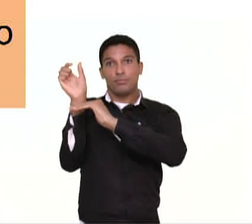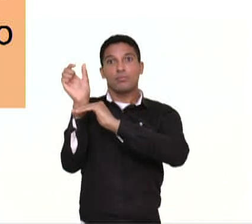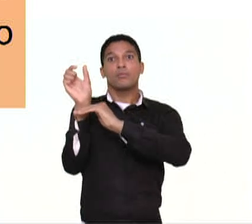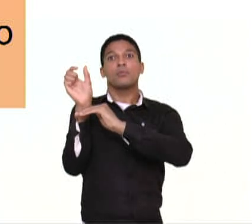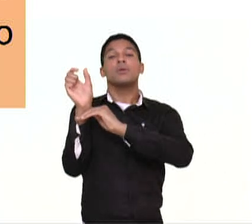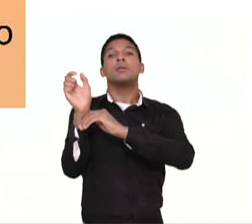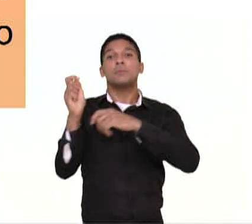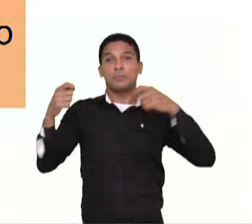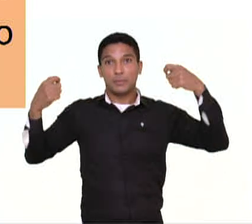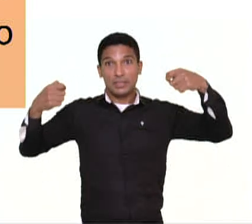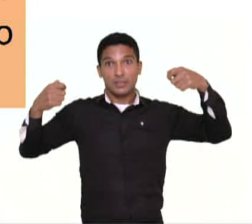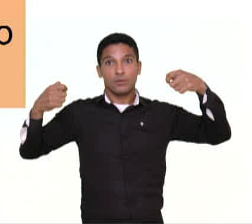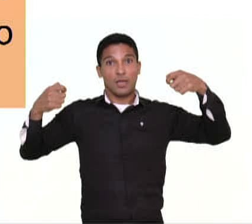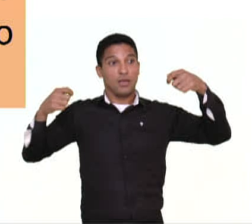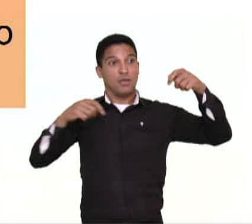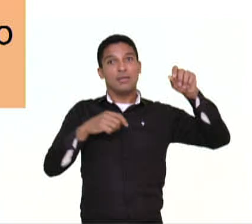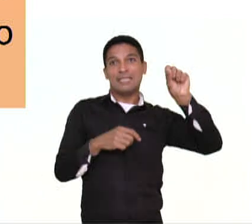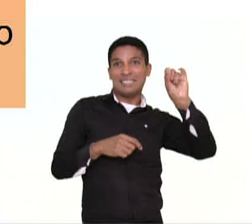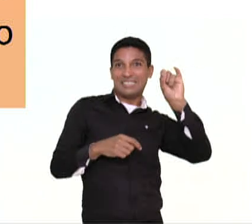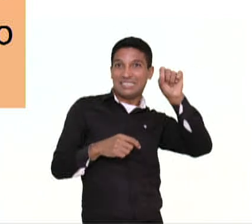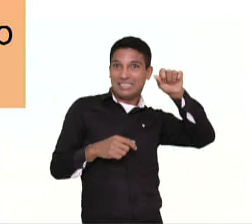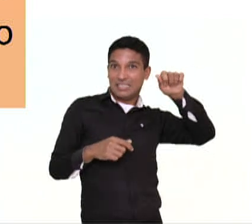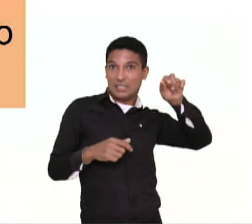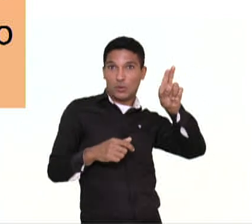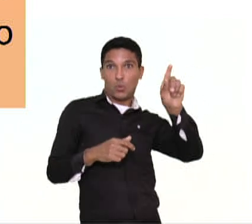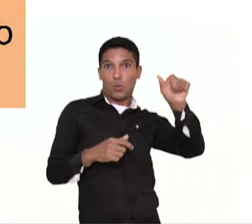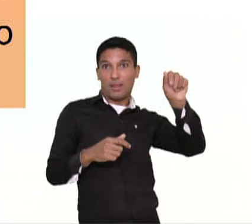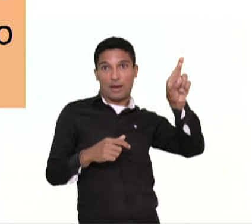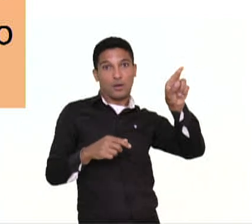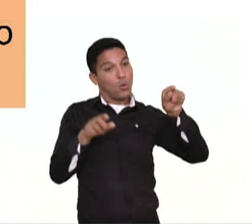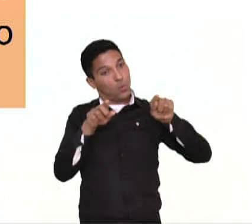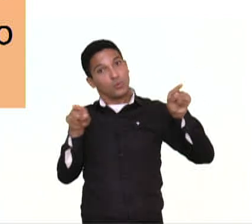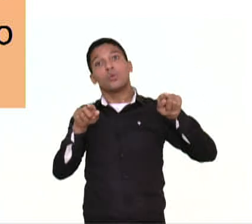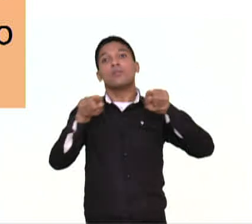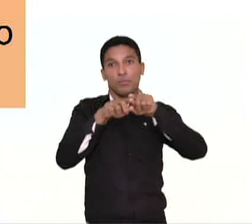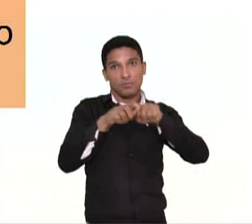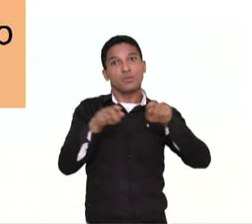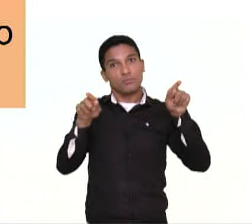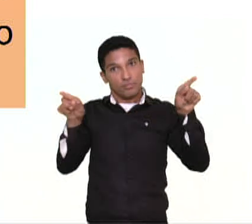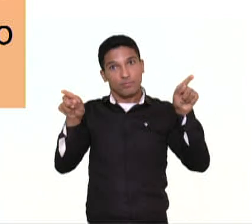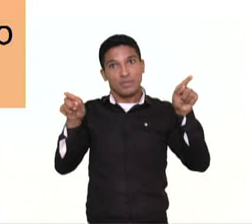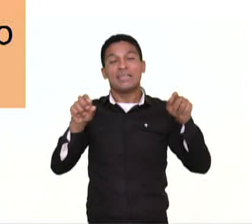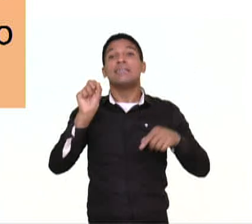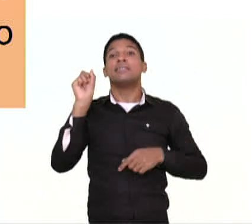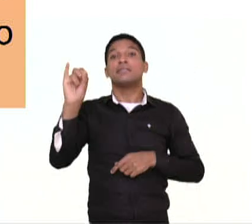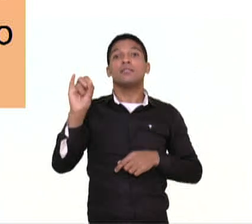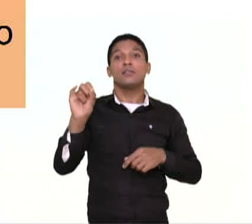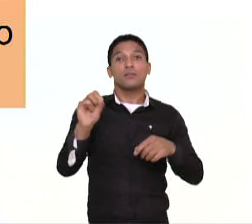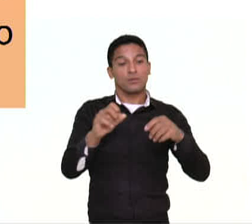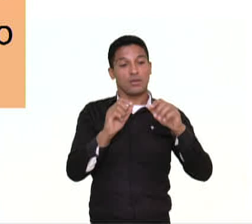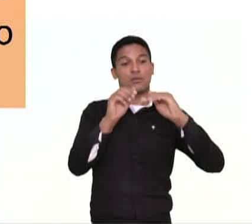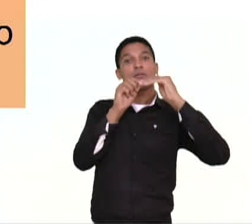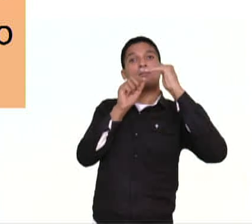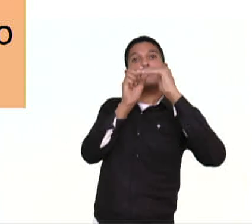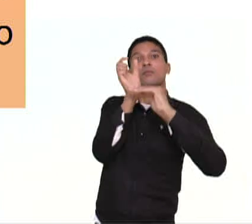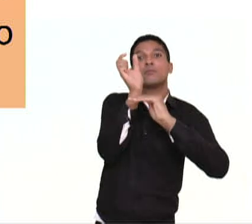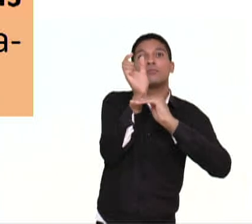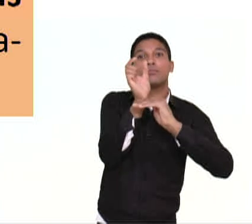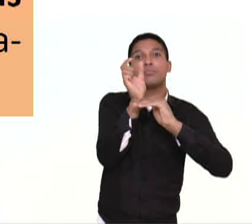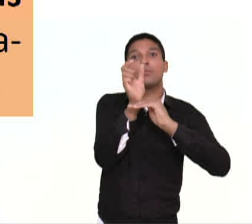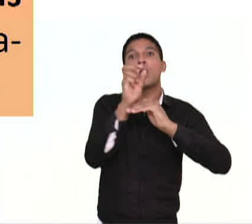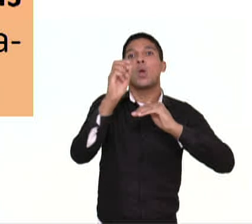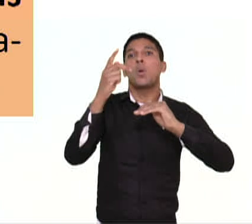estar. Quando o sujeito estiver no plural, o verbo também estará no plural, beleza? E o outro princípio, que